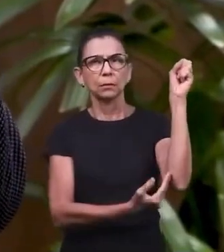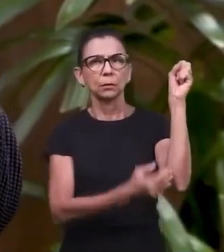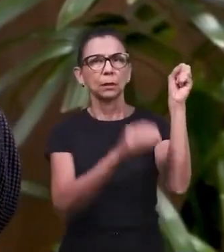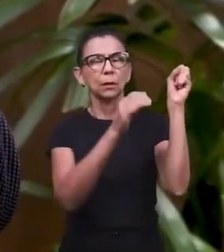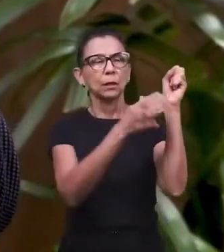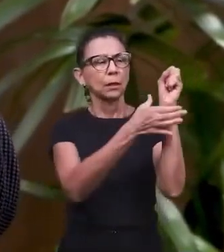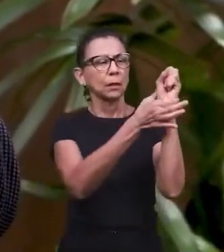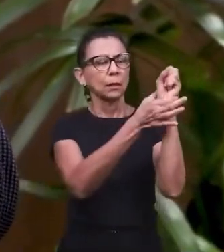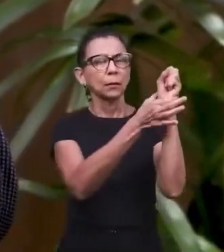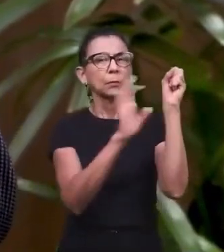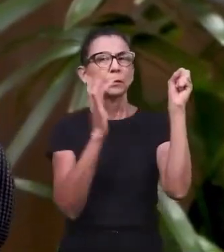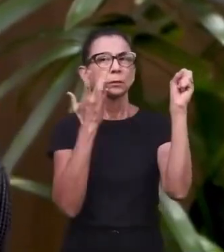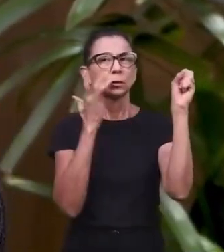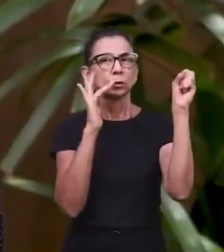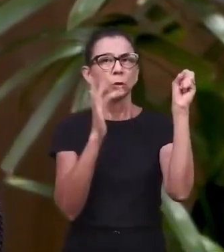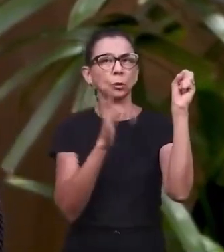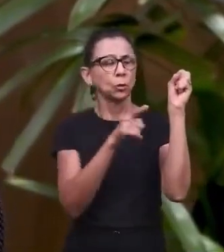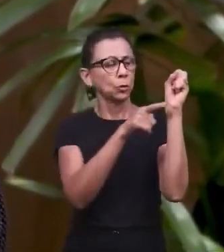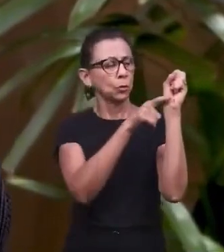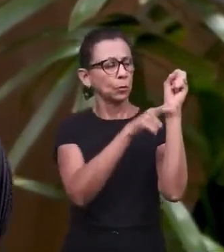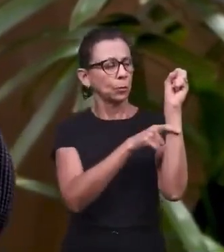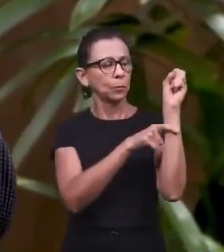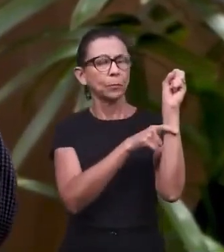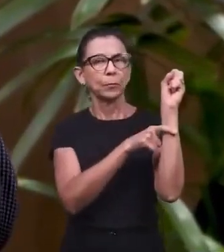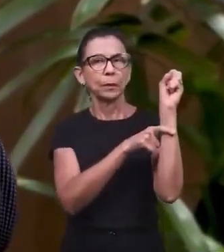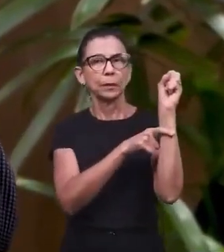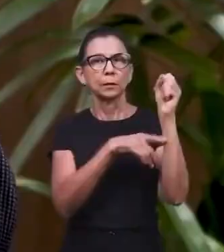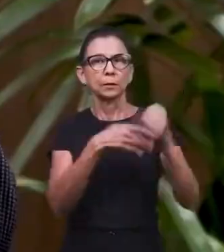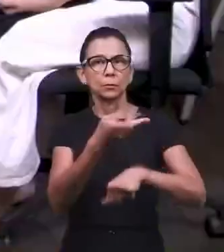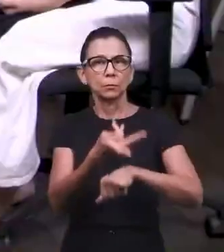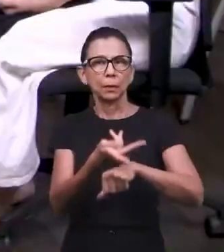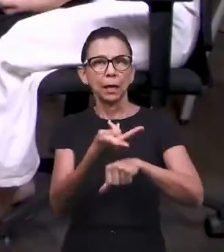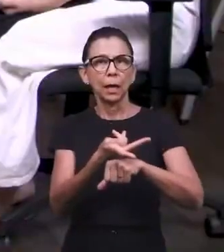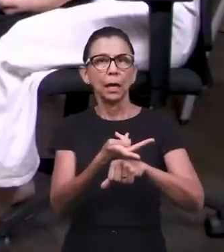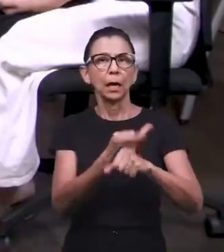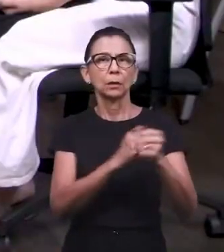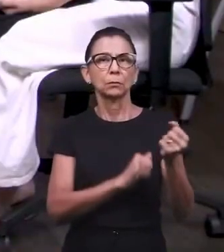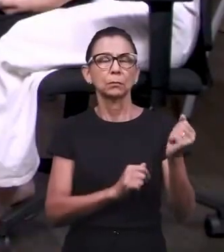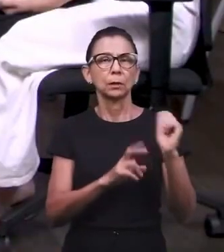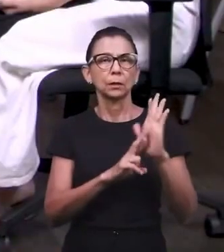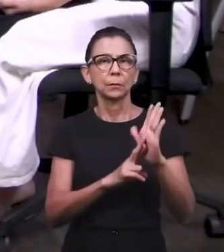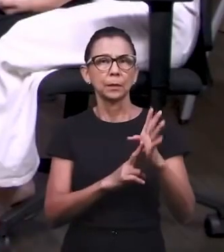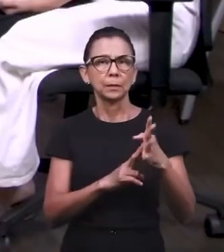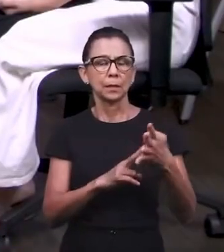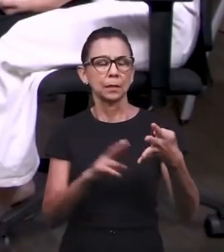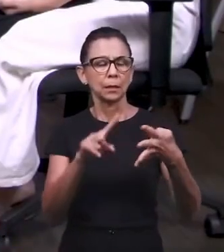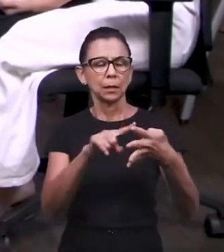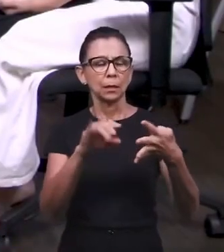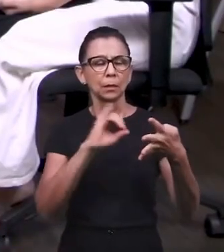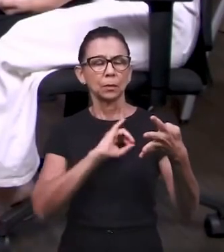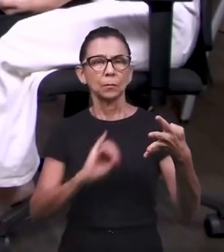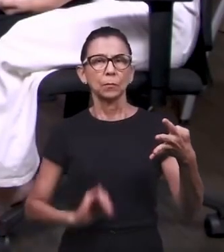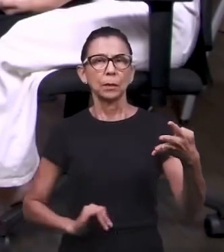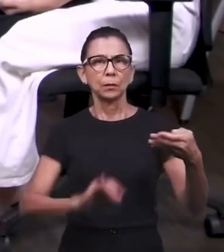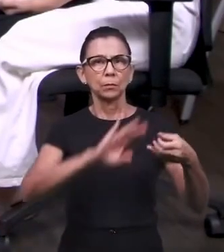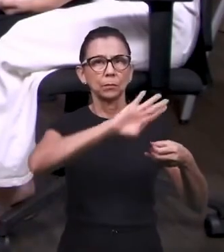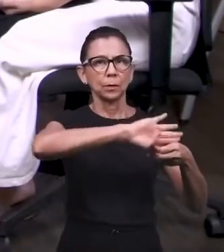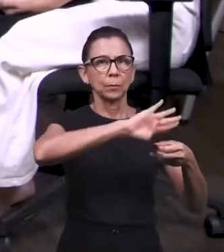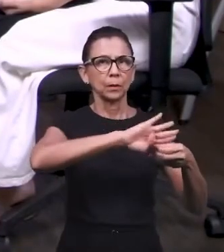e simbolizando cada Império né o império babilônico eh o império medo